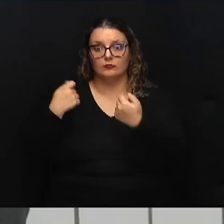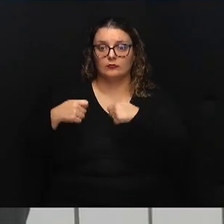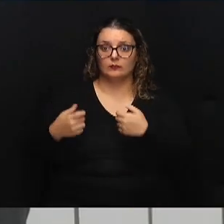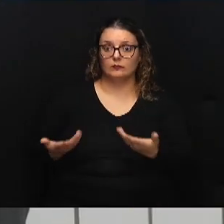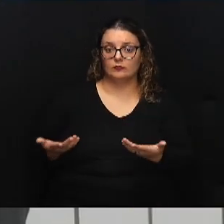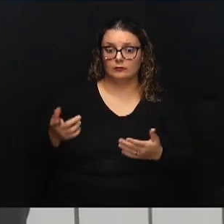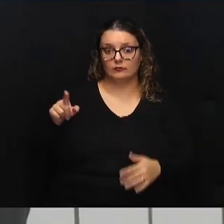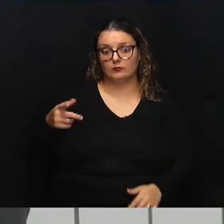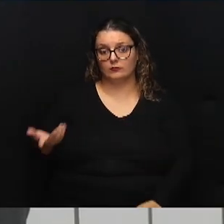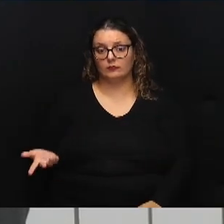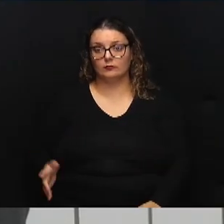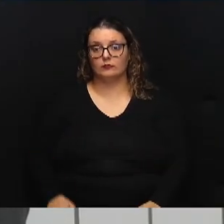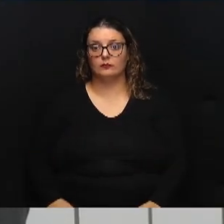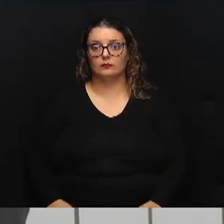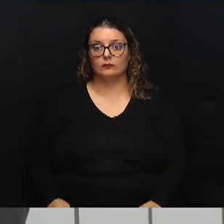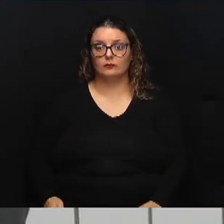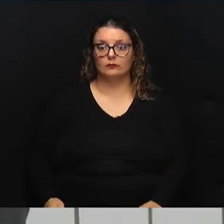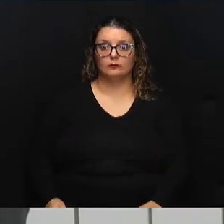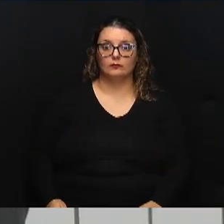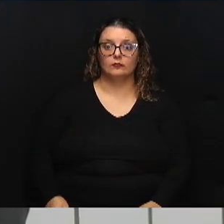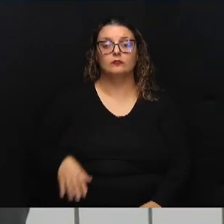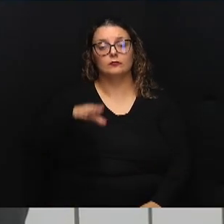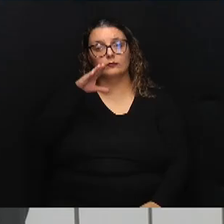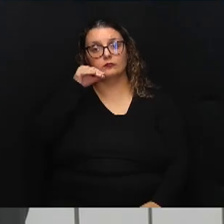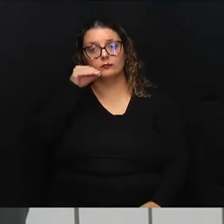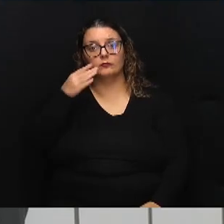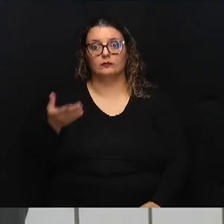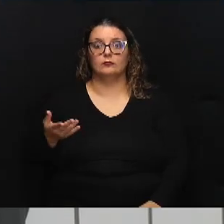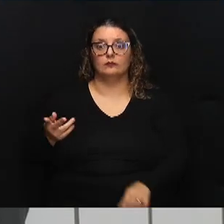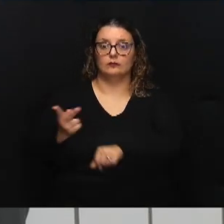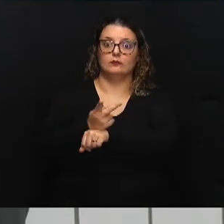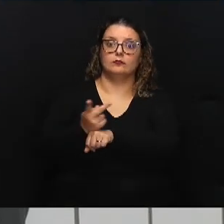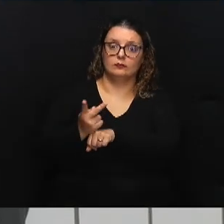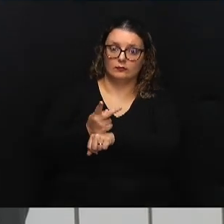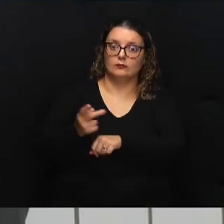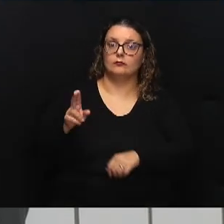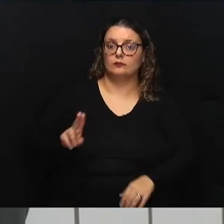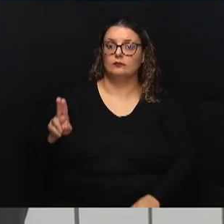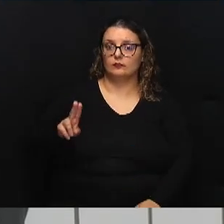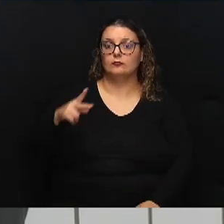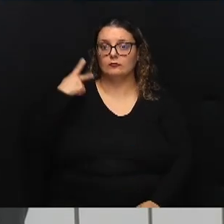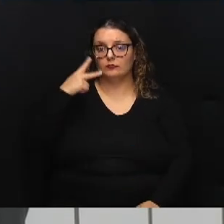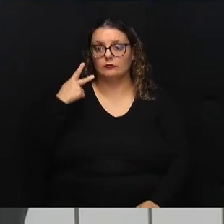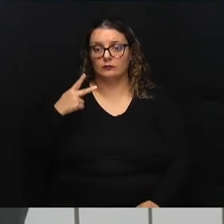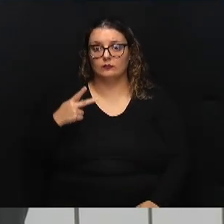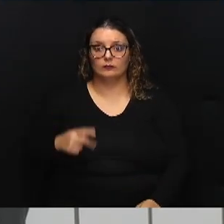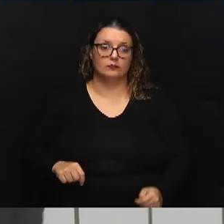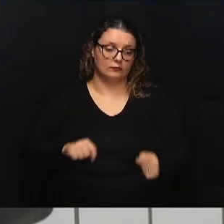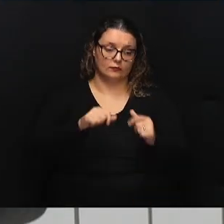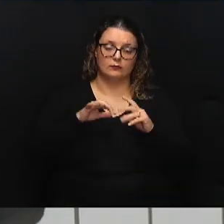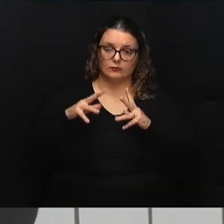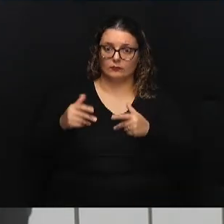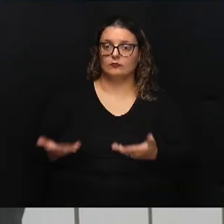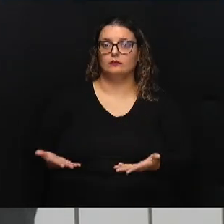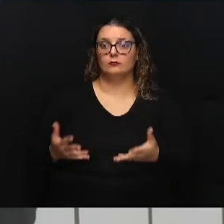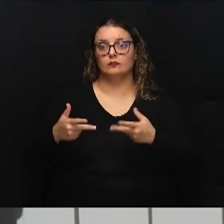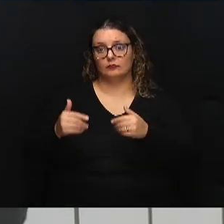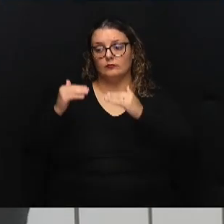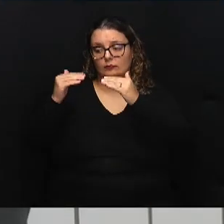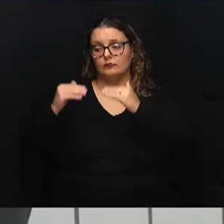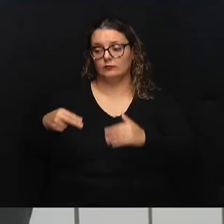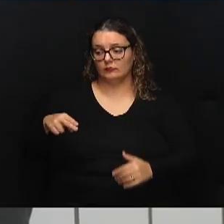né, dos funcionários e procurar implantar realmente uma política que favoreça a todos, né, todos os níveis,